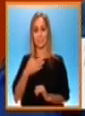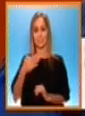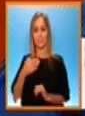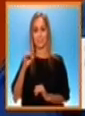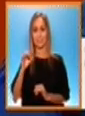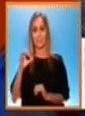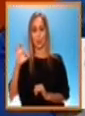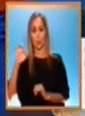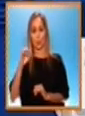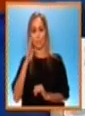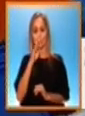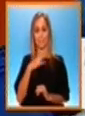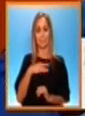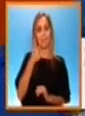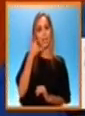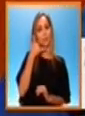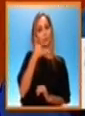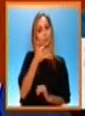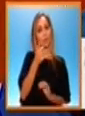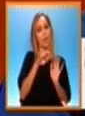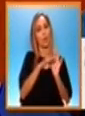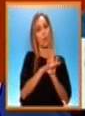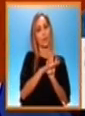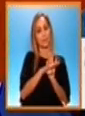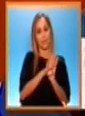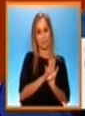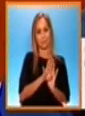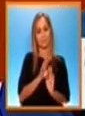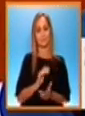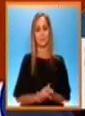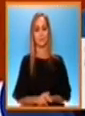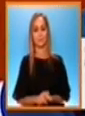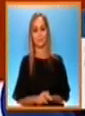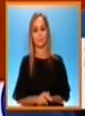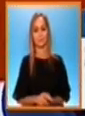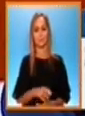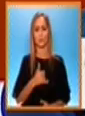21466-7708, se quiserem ligar para reservar. Para o espetáculo. Disseste